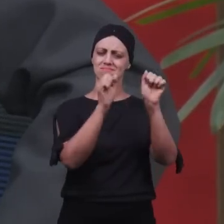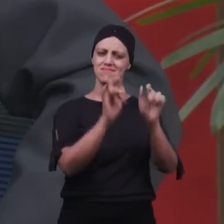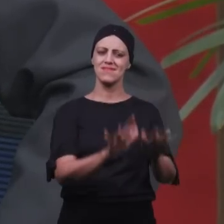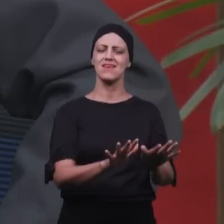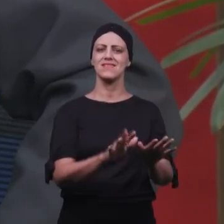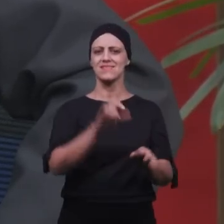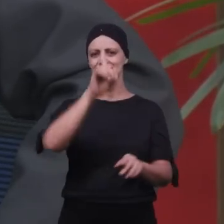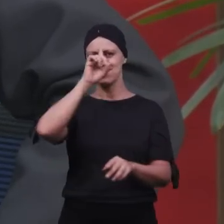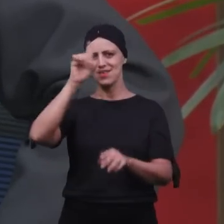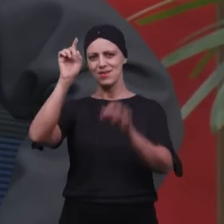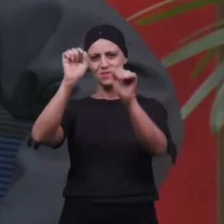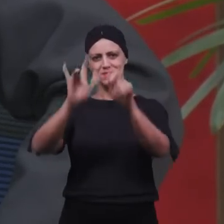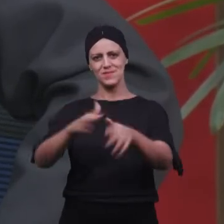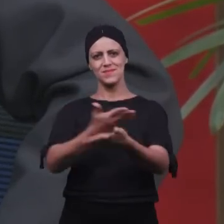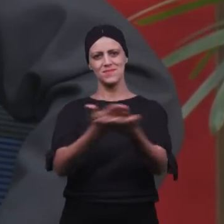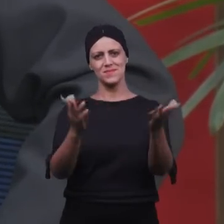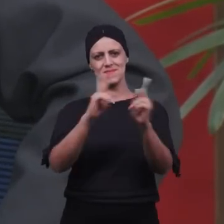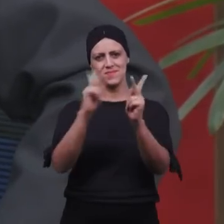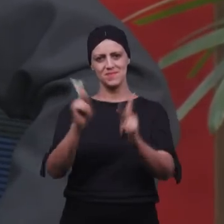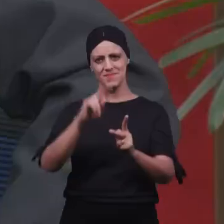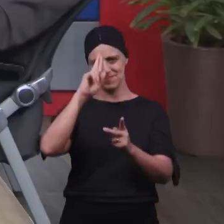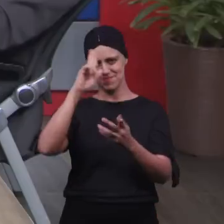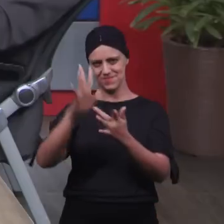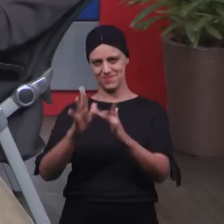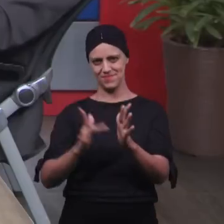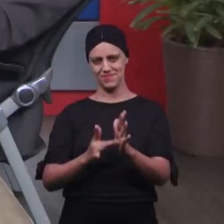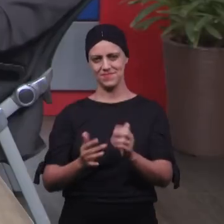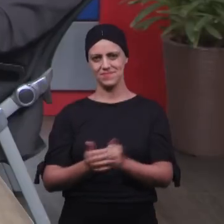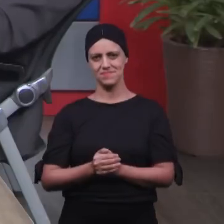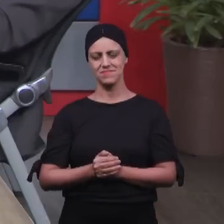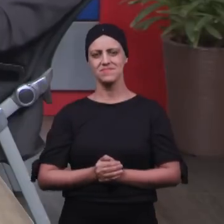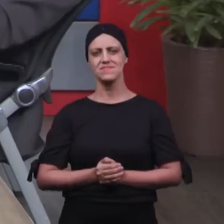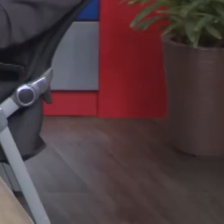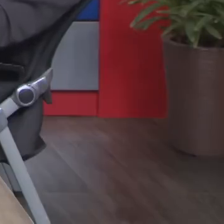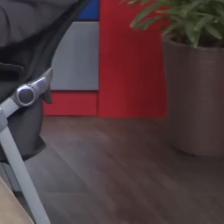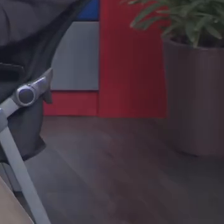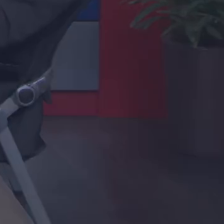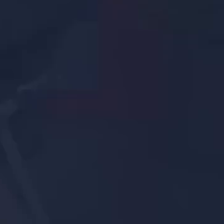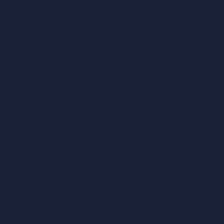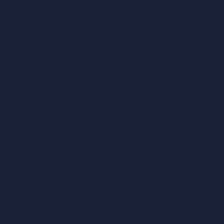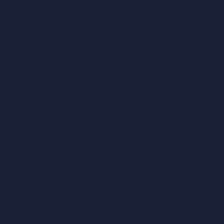Que o Senhor abençoe a todos, a paz do Senhor Jesus. Paz do Senhor.